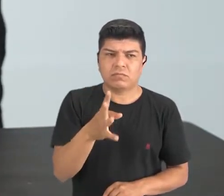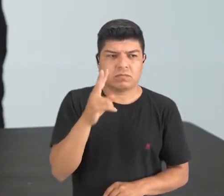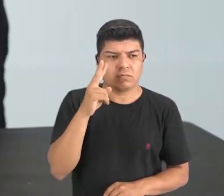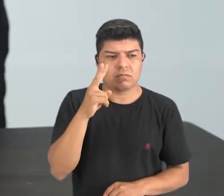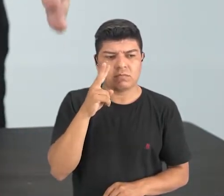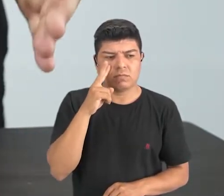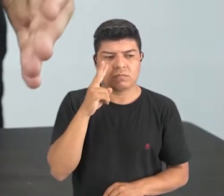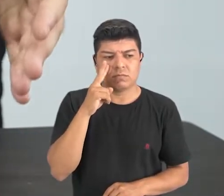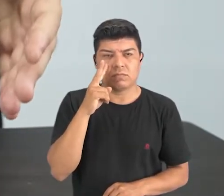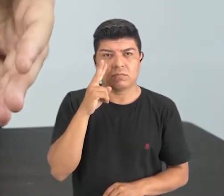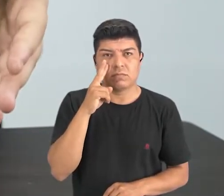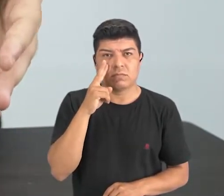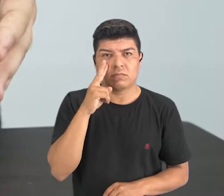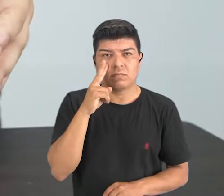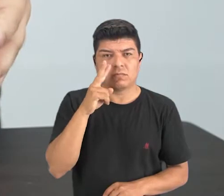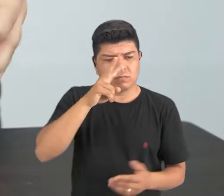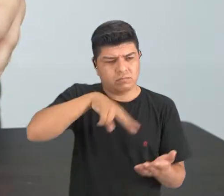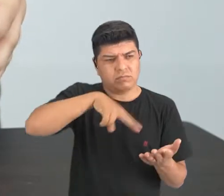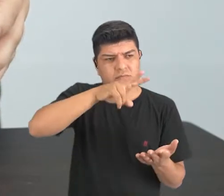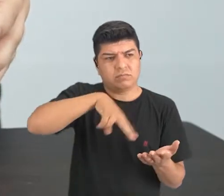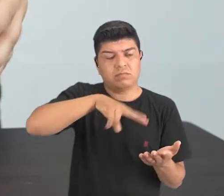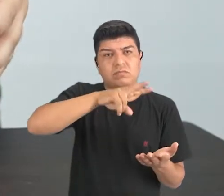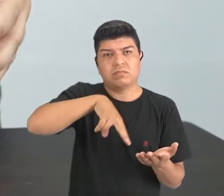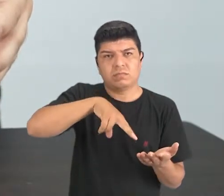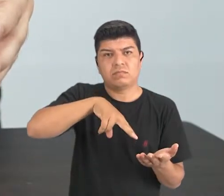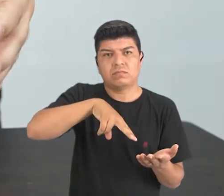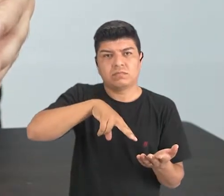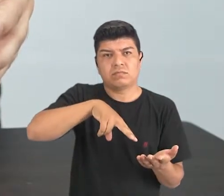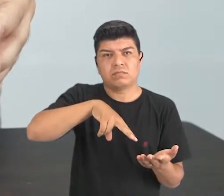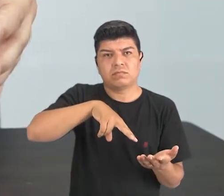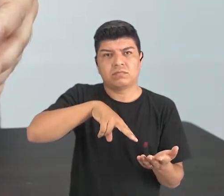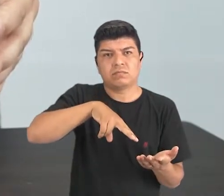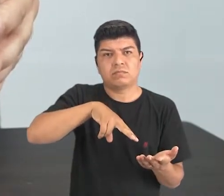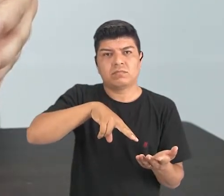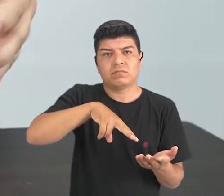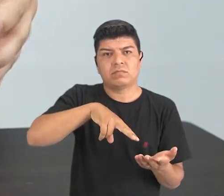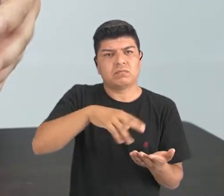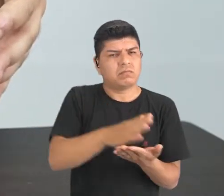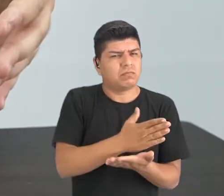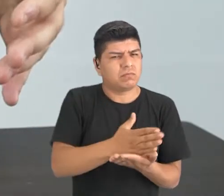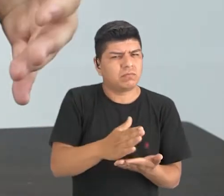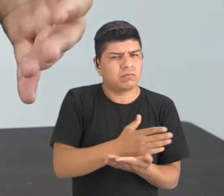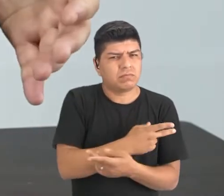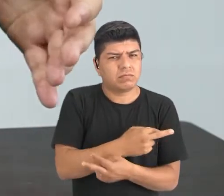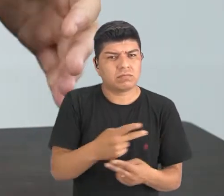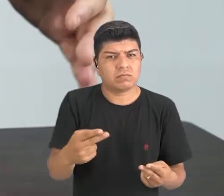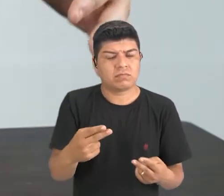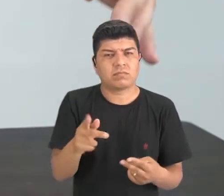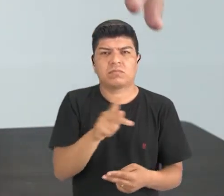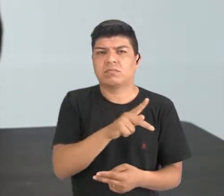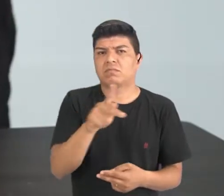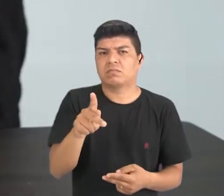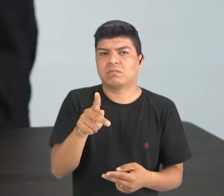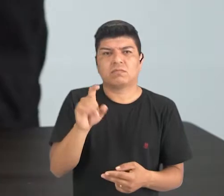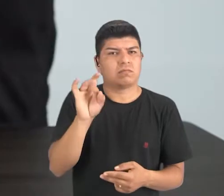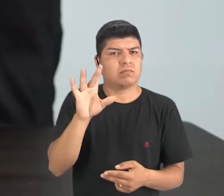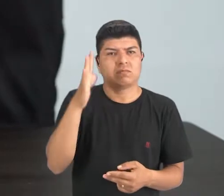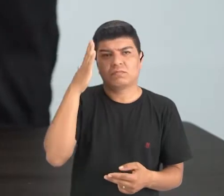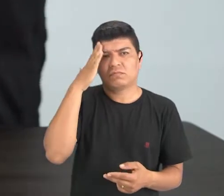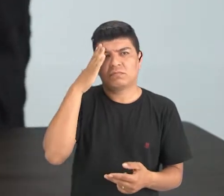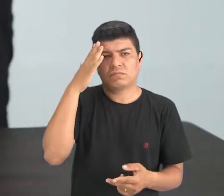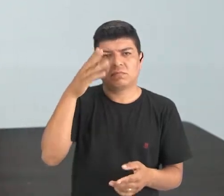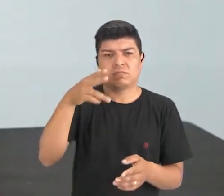tinha lido sobre ele? Alguma coisa? Ah, professor, eu só sei que ele anda sempre